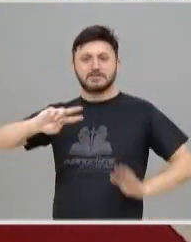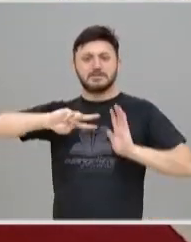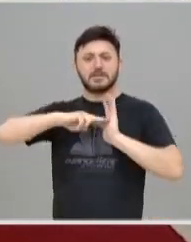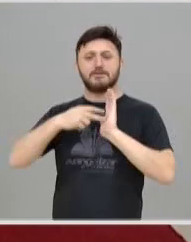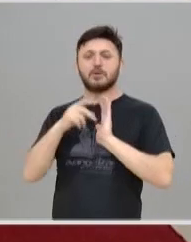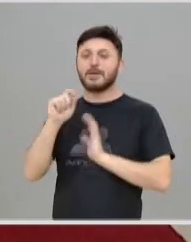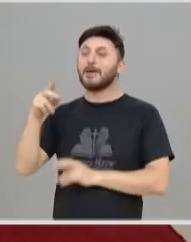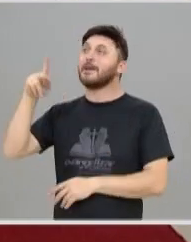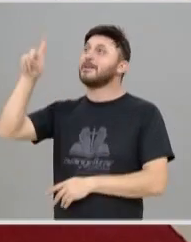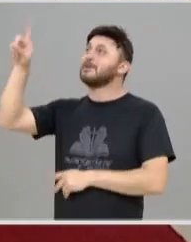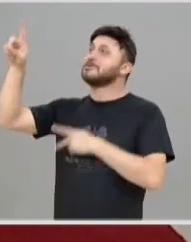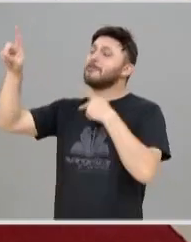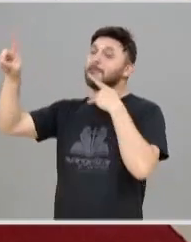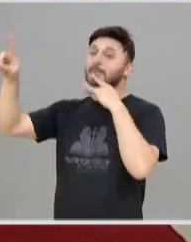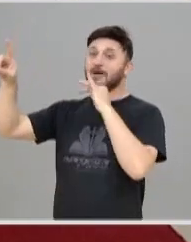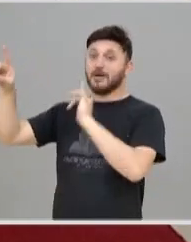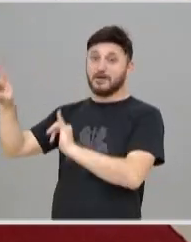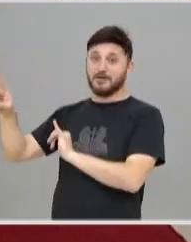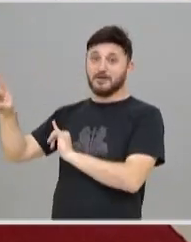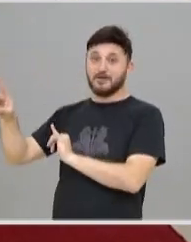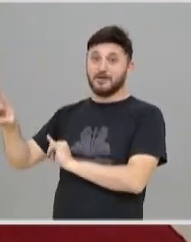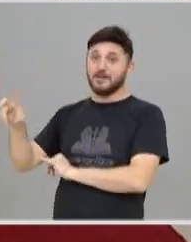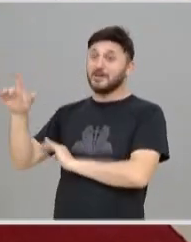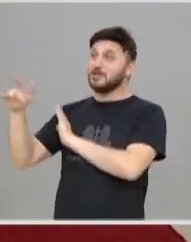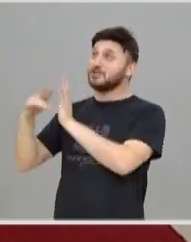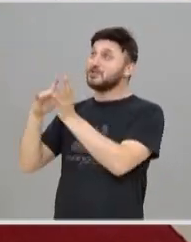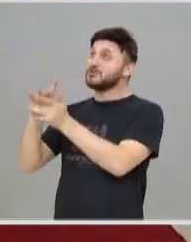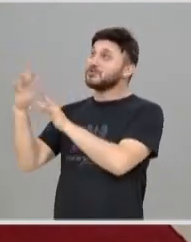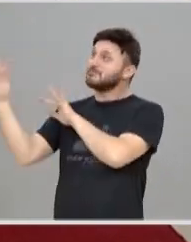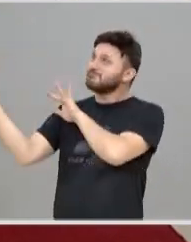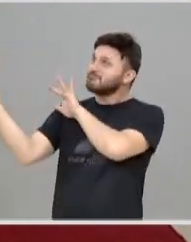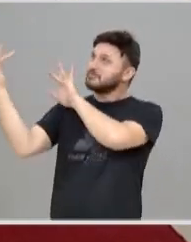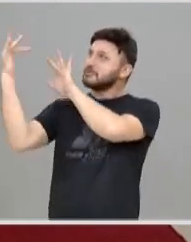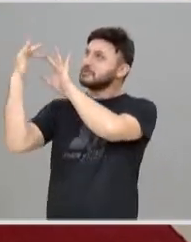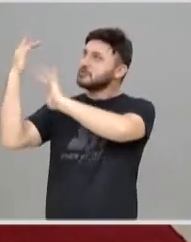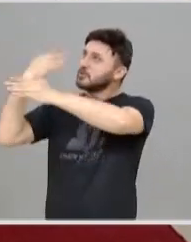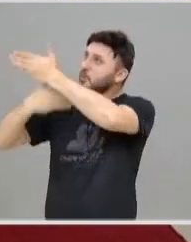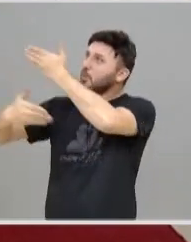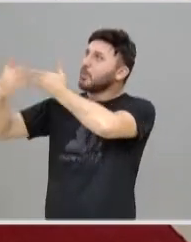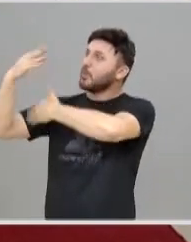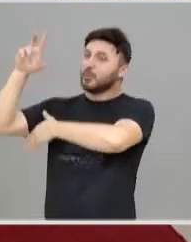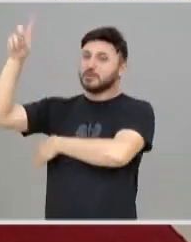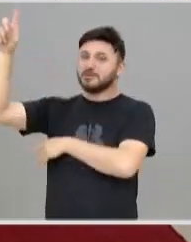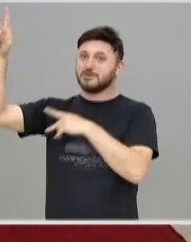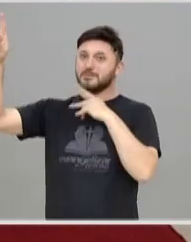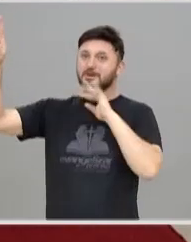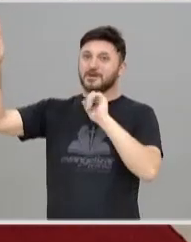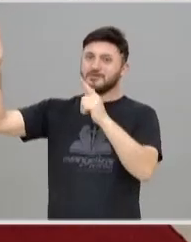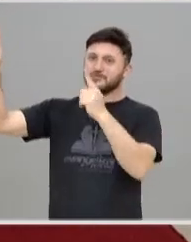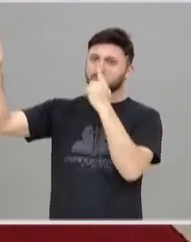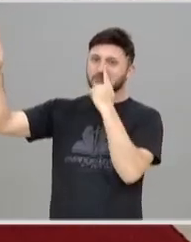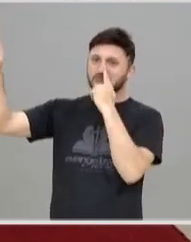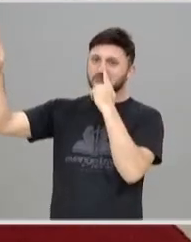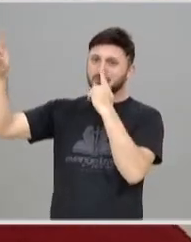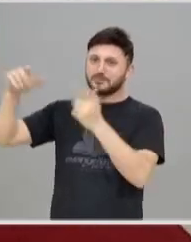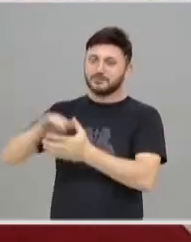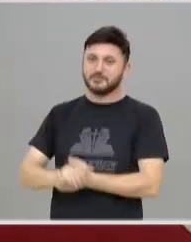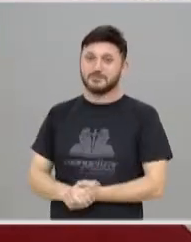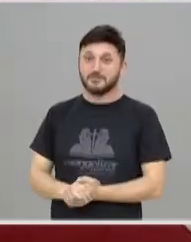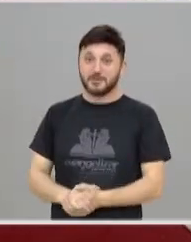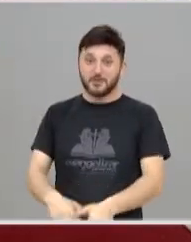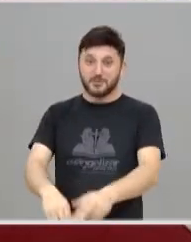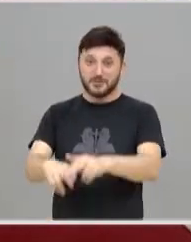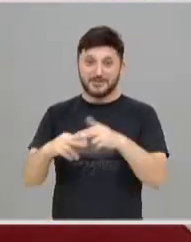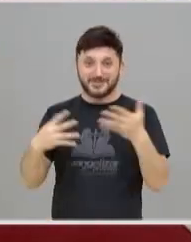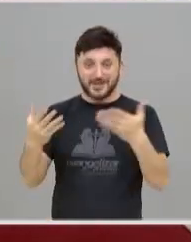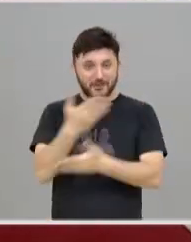Paizinho. Jesus tinha uma relação com o Pai de intimidade. Por isso eu